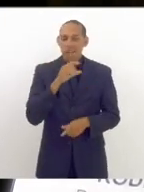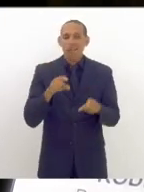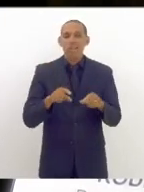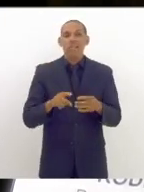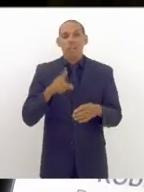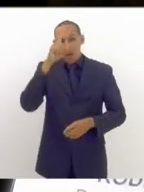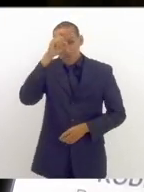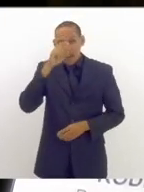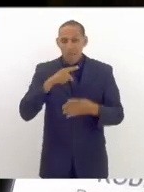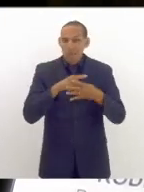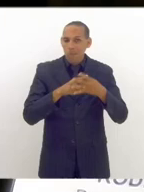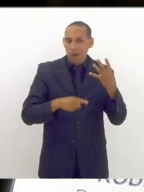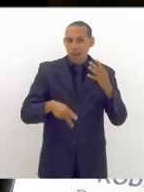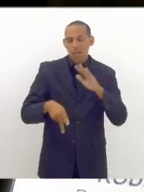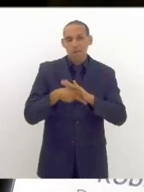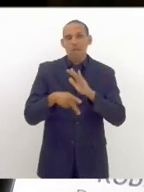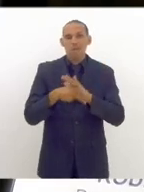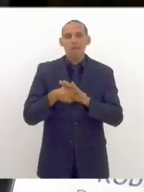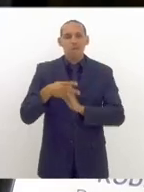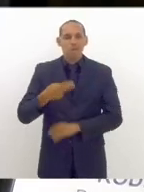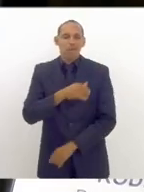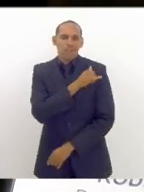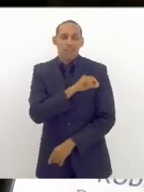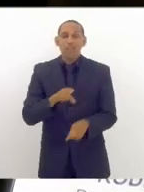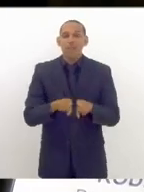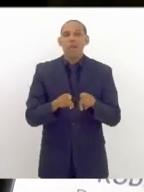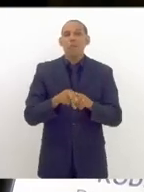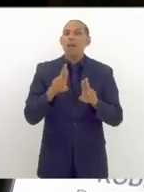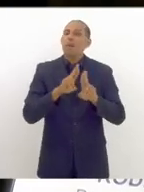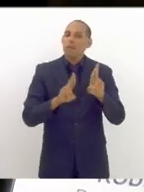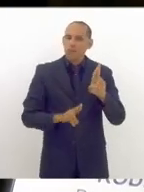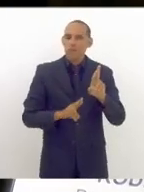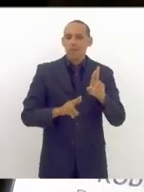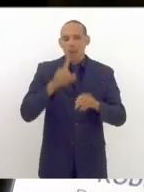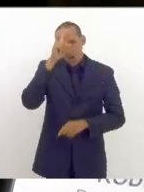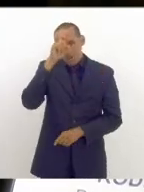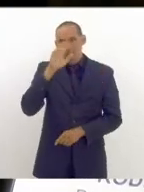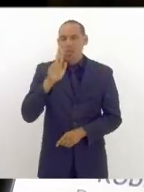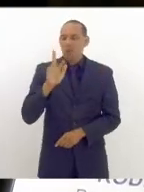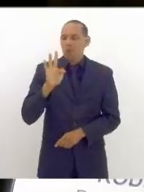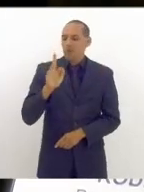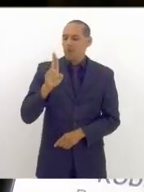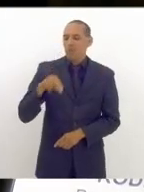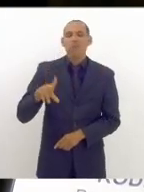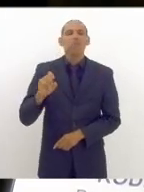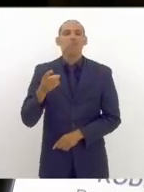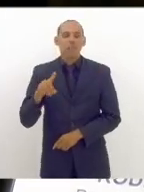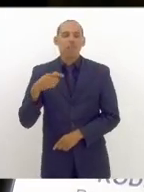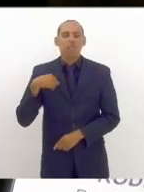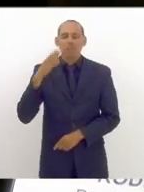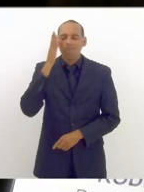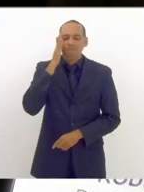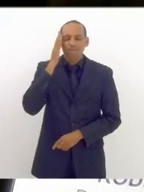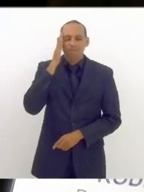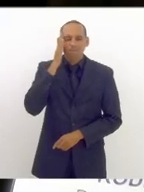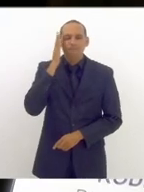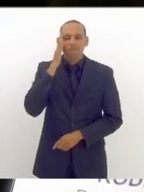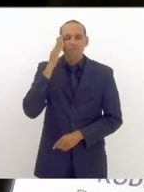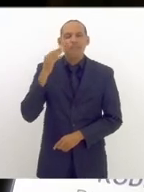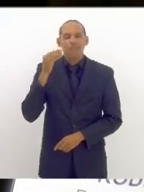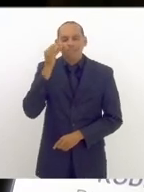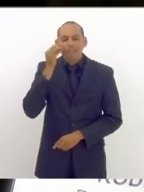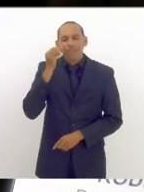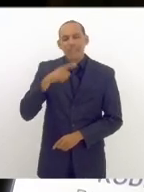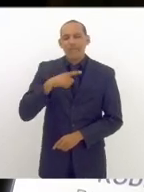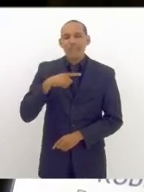Janeiro, municipais, e na Universidade Federal do Rio de Janeiro, no Hospital do Fundão. Sei bem, vivi isso na carne, quanto é